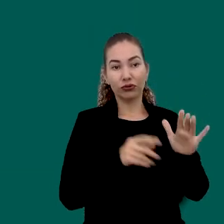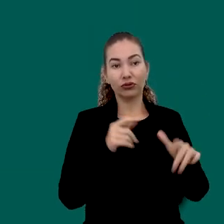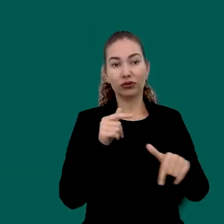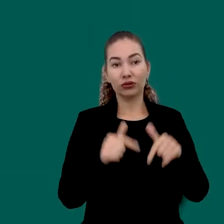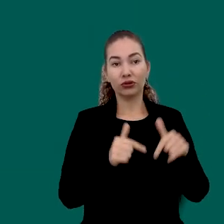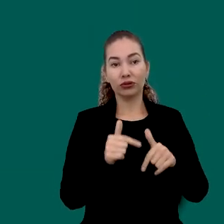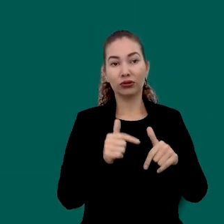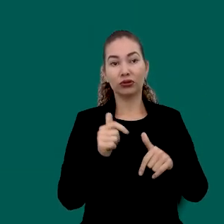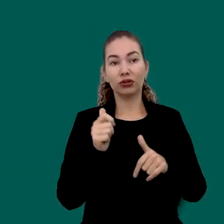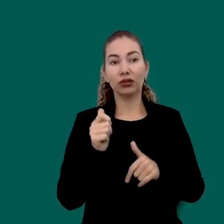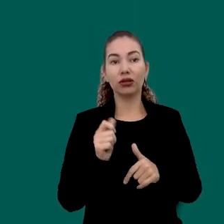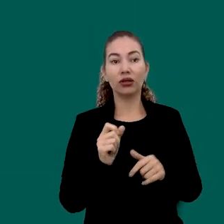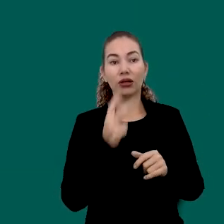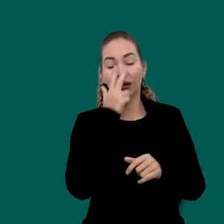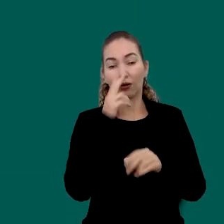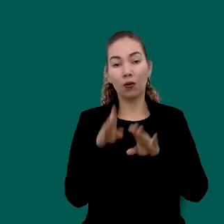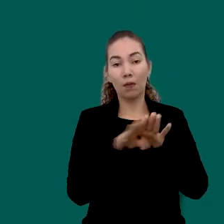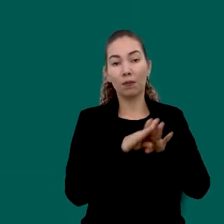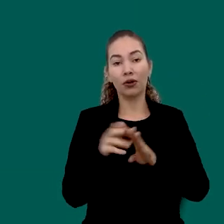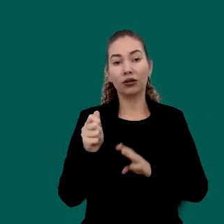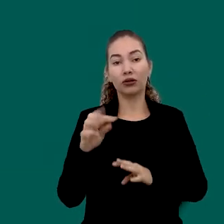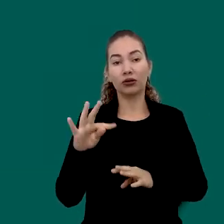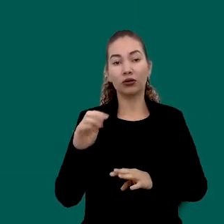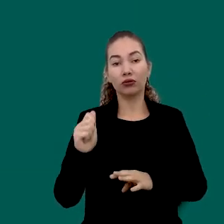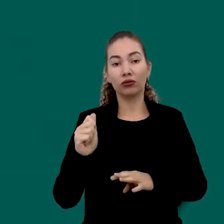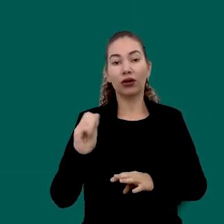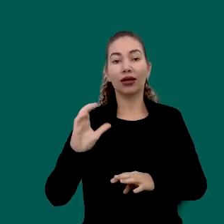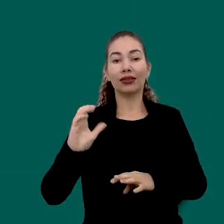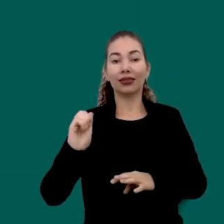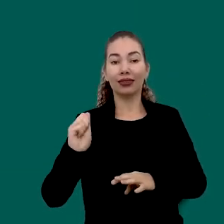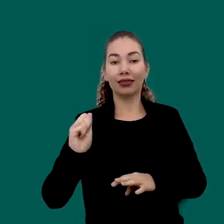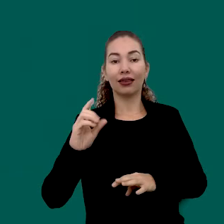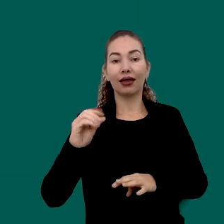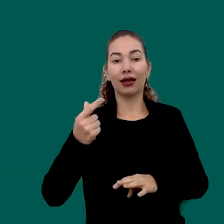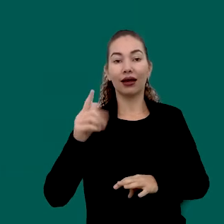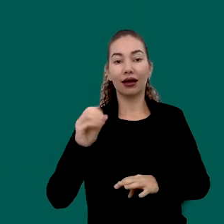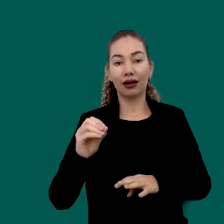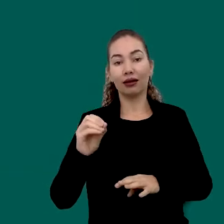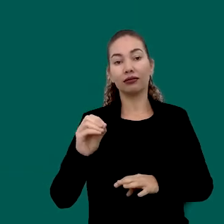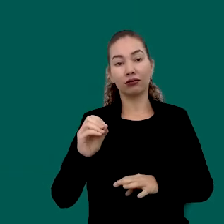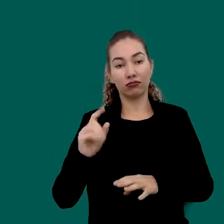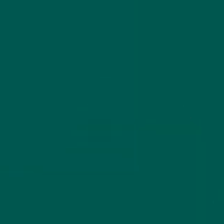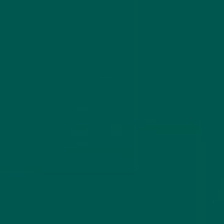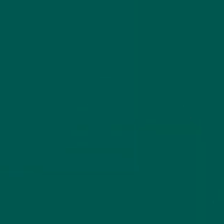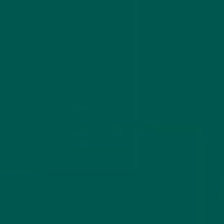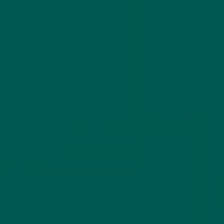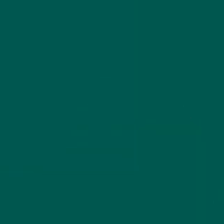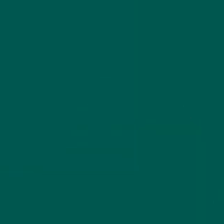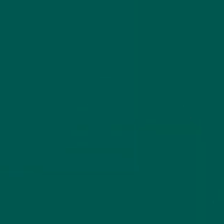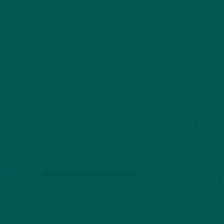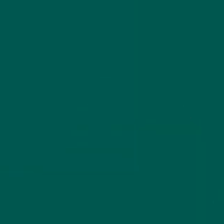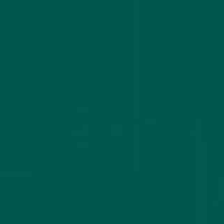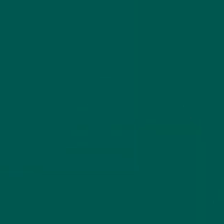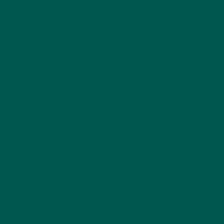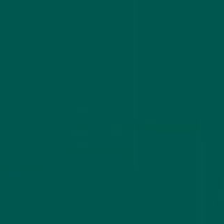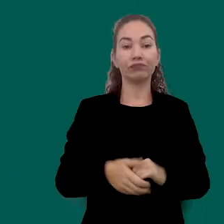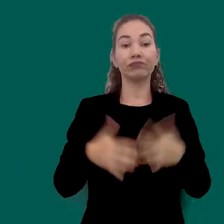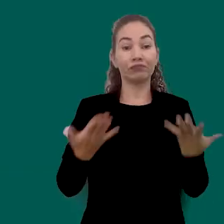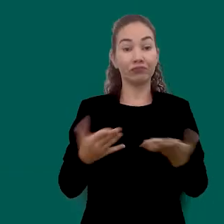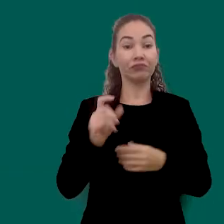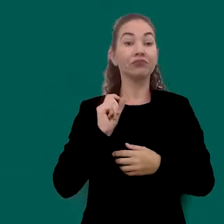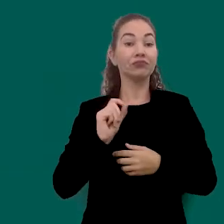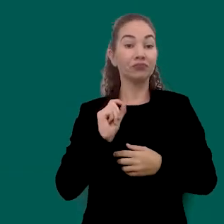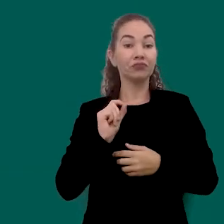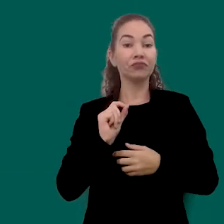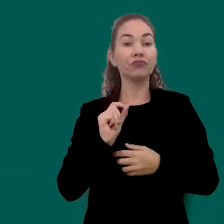e refrigerada. A gente trabalha no Mônaco Atacado, a gente trabalha no mesmo padrão de um atacadão, do Maxi, é o autosserviço. Então, a gente